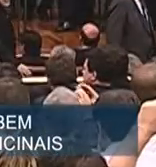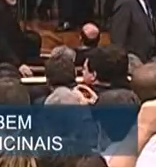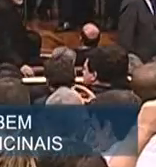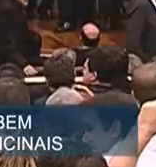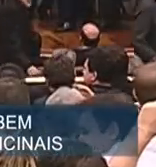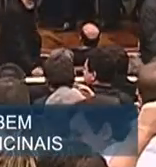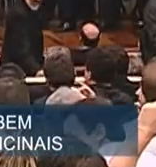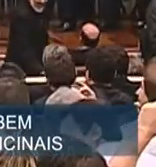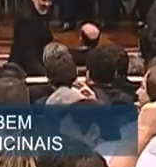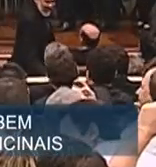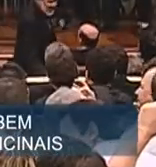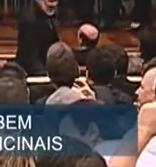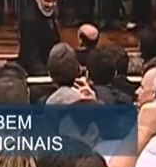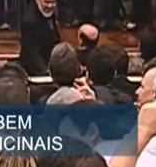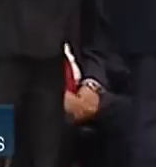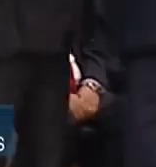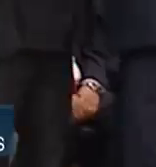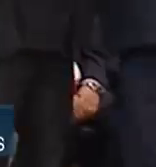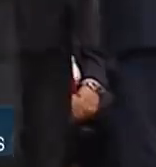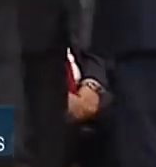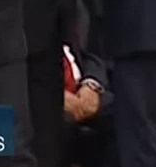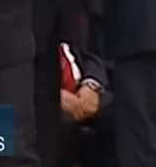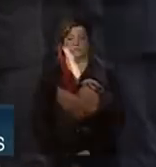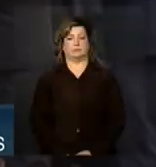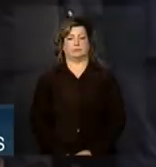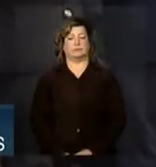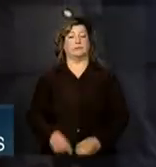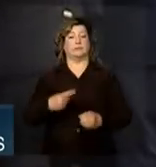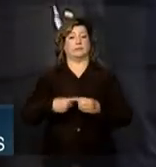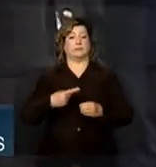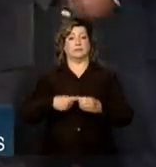Canela, Feliciano Folman.